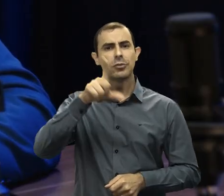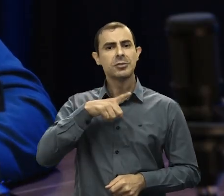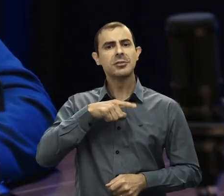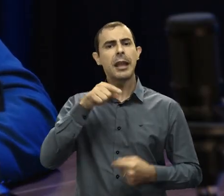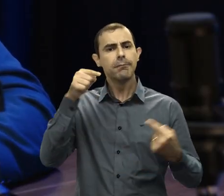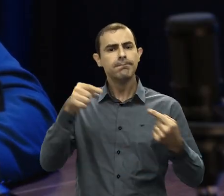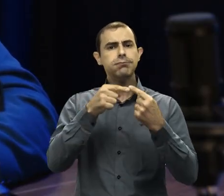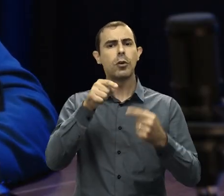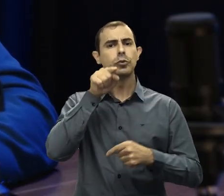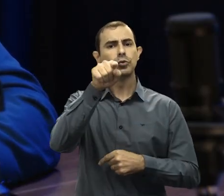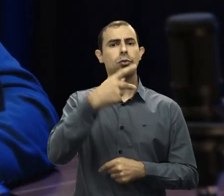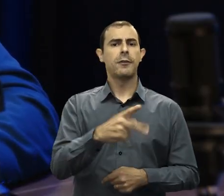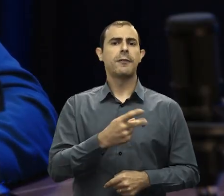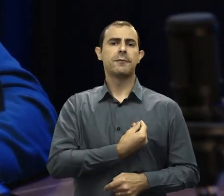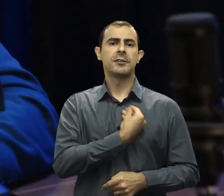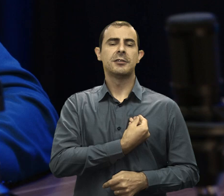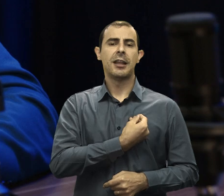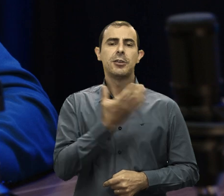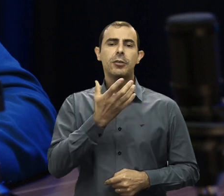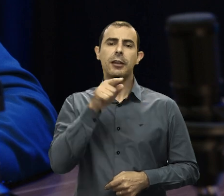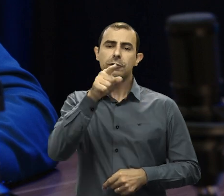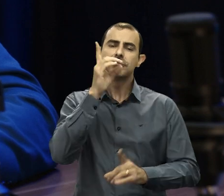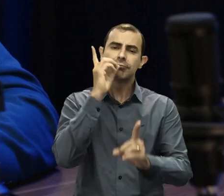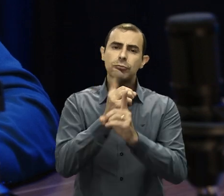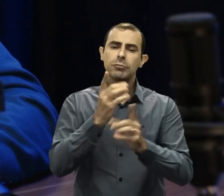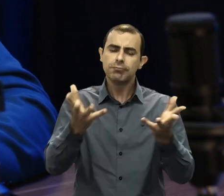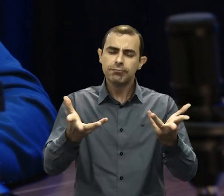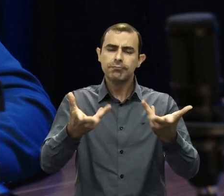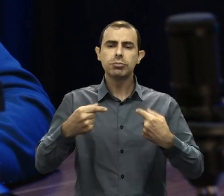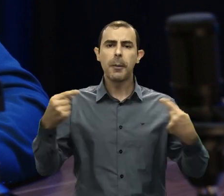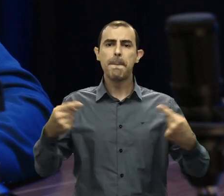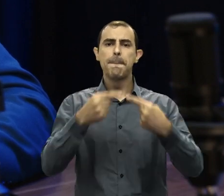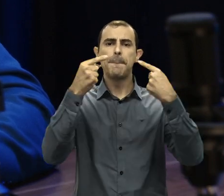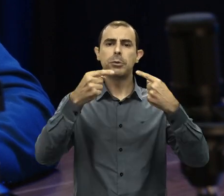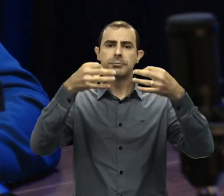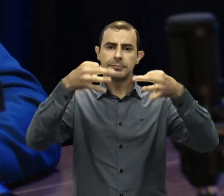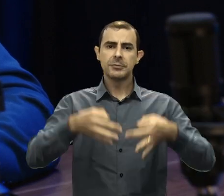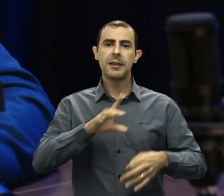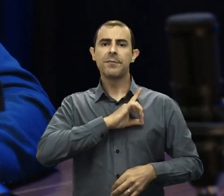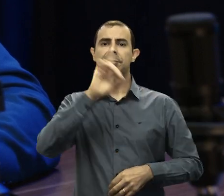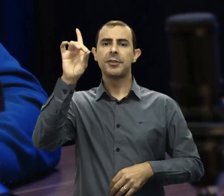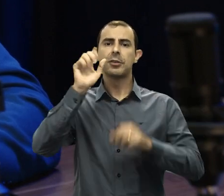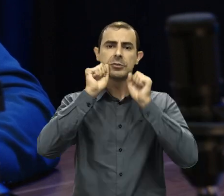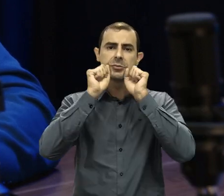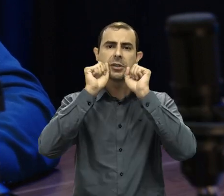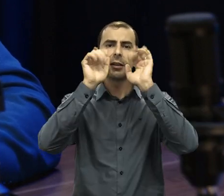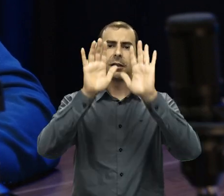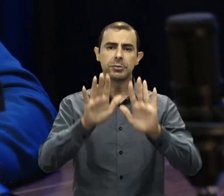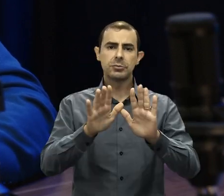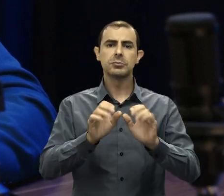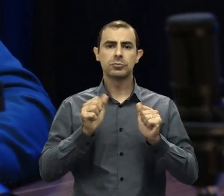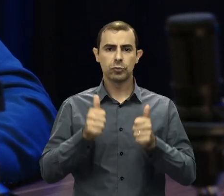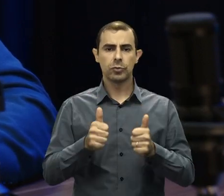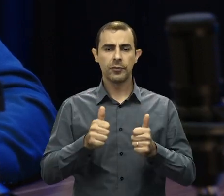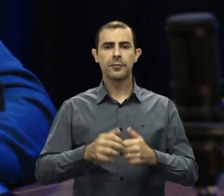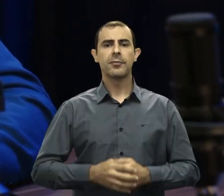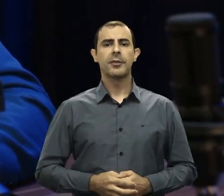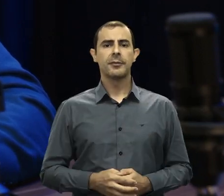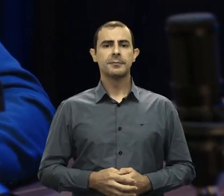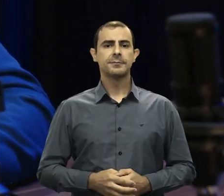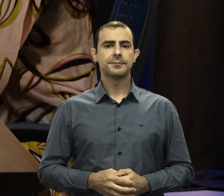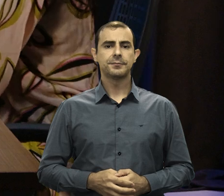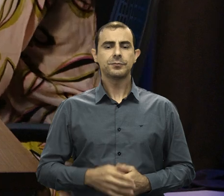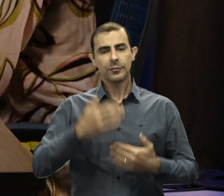tem um propósito na sua vida e que você encontre esse propósito, que você seja eficiente nesse propósito que Deus te designou, tá bom?